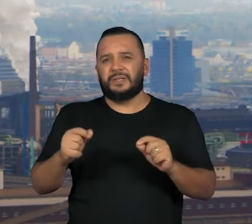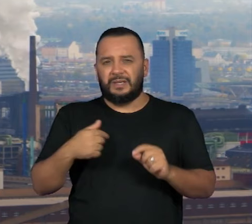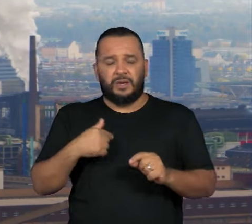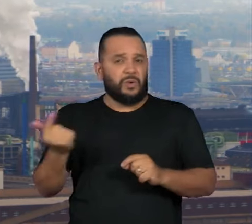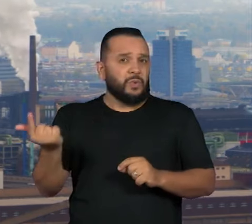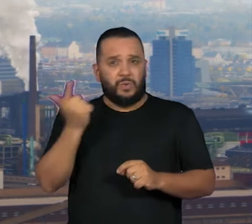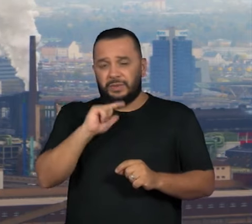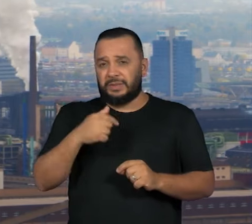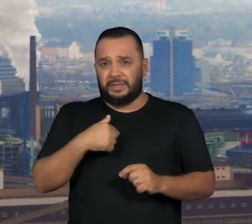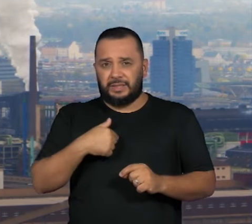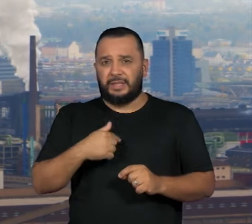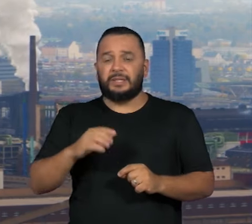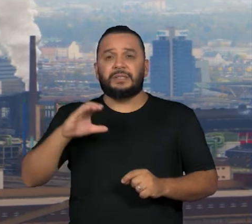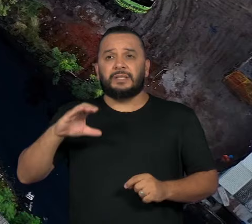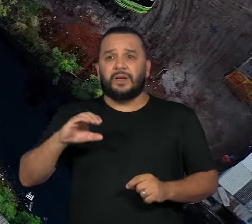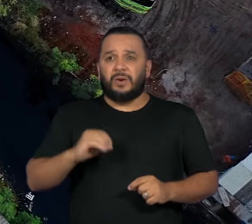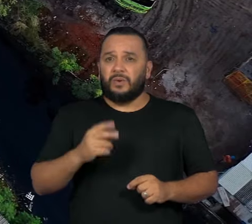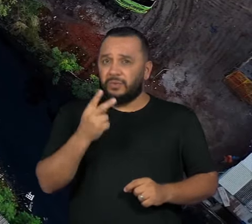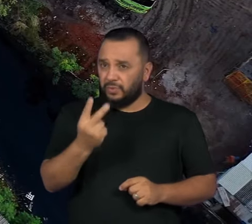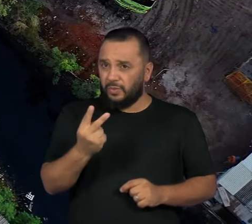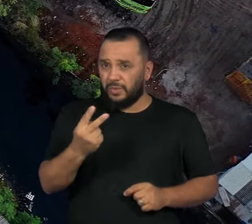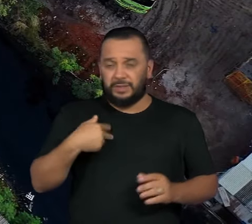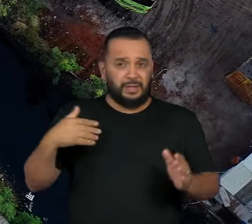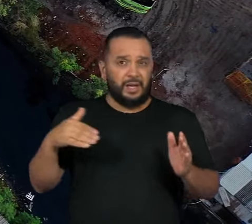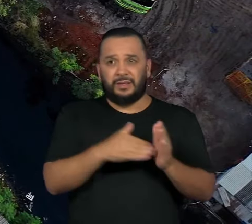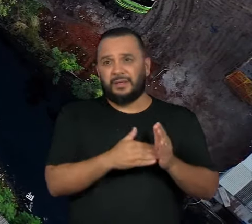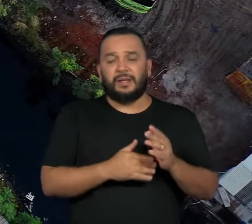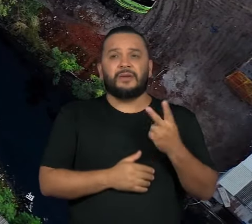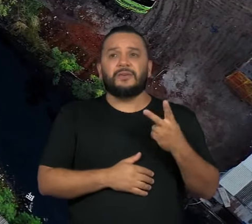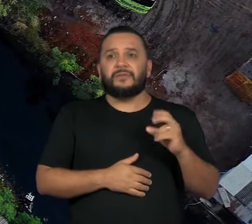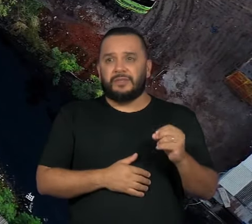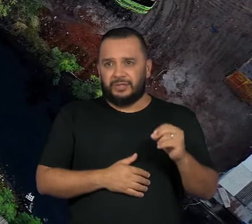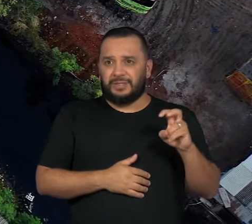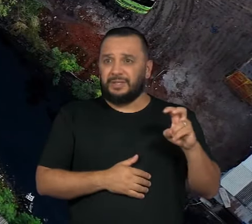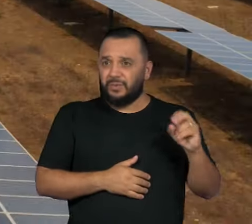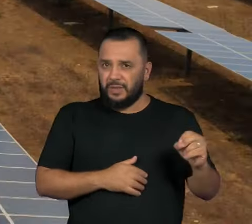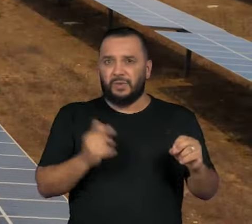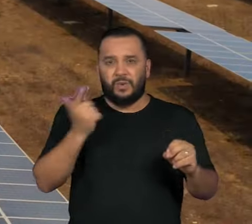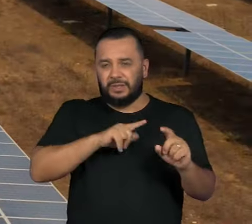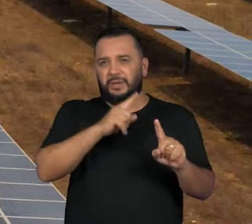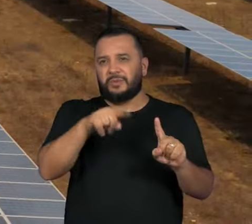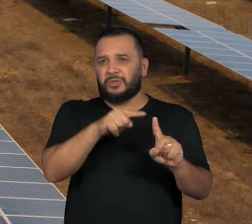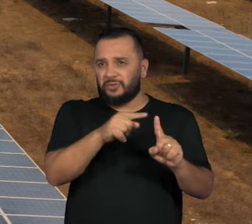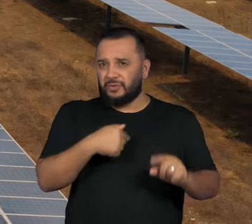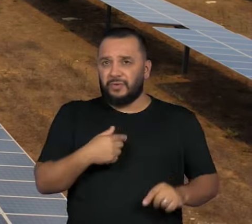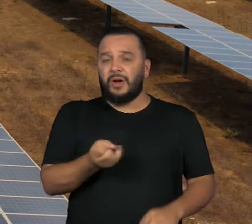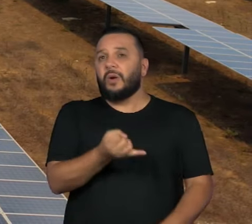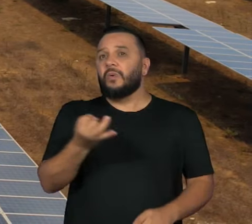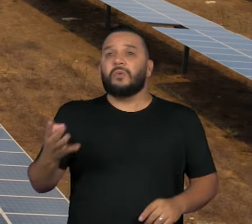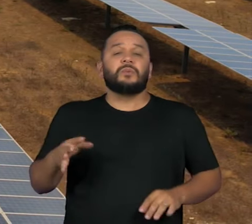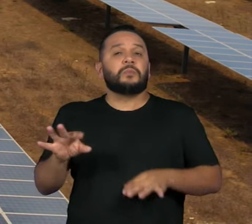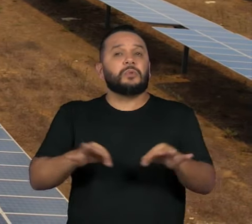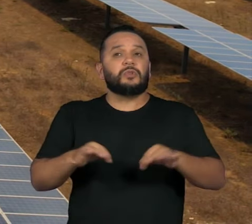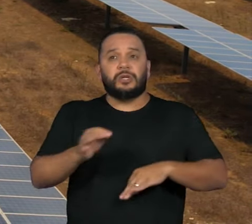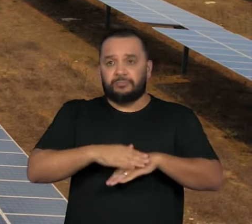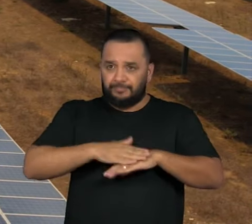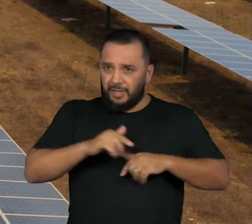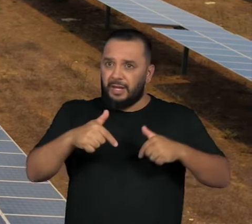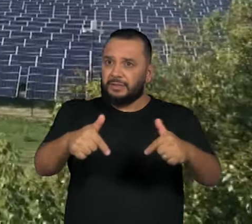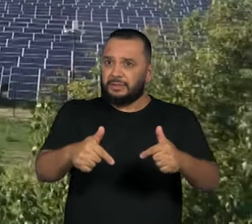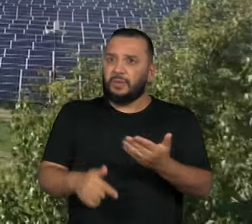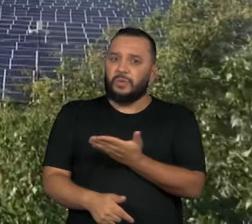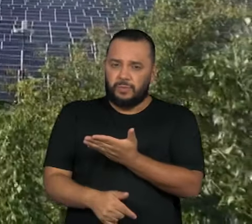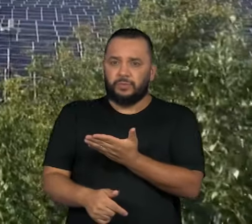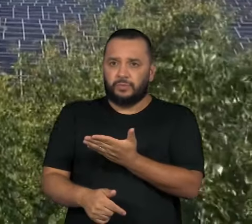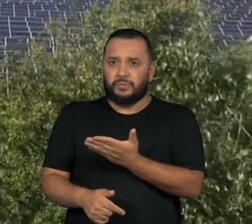neutralidade de carbono projetada pelas Nações Unidas até 2050 seja atingida. Algumas iniciativas vêm sendo tomadas nesse